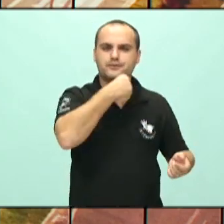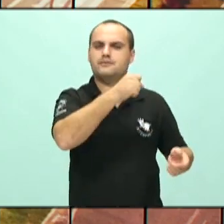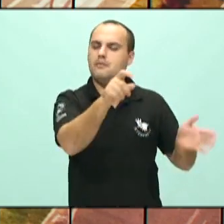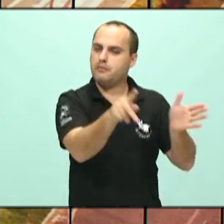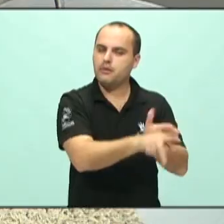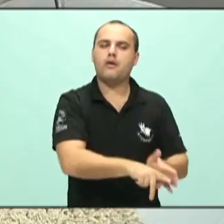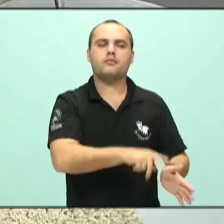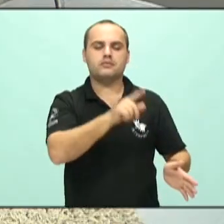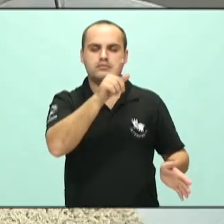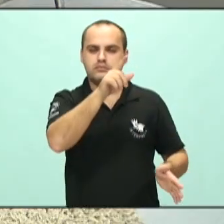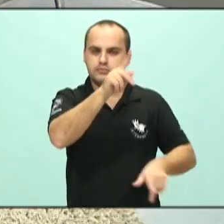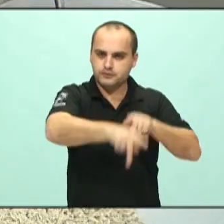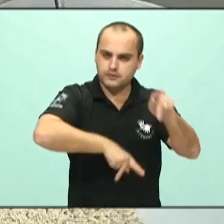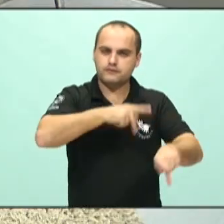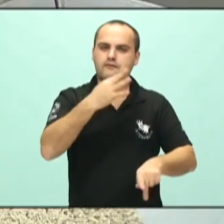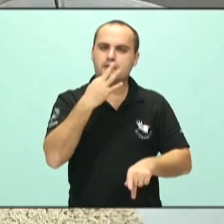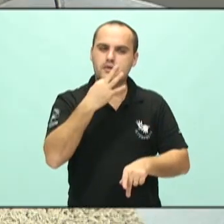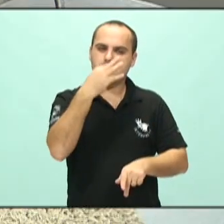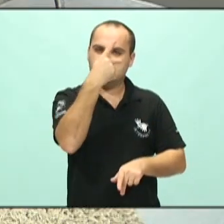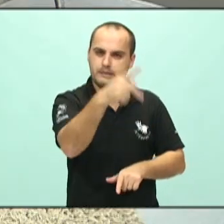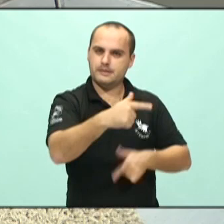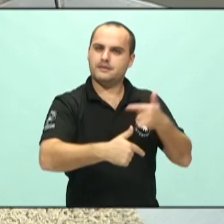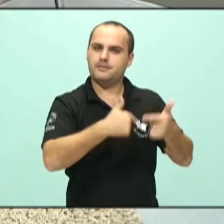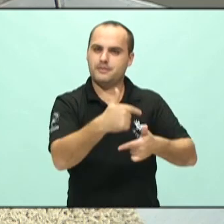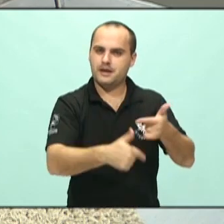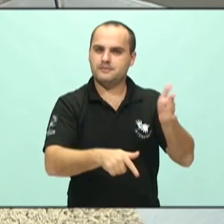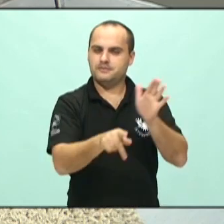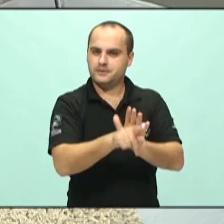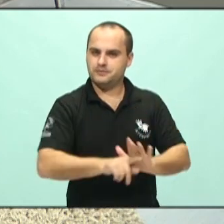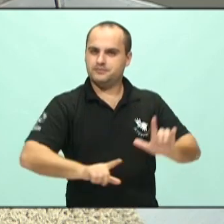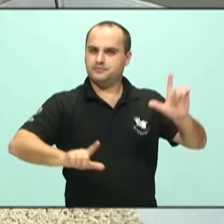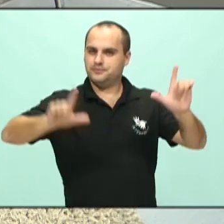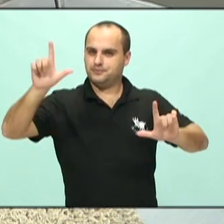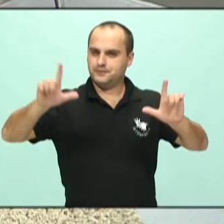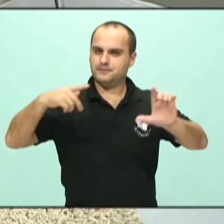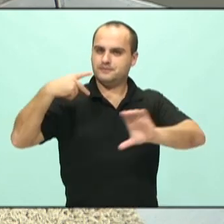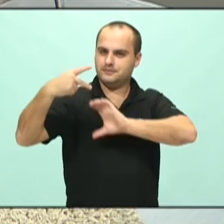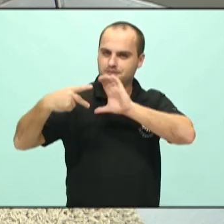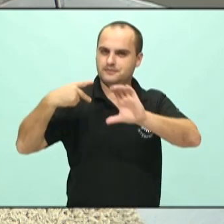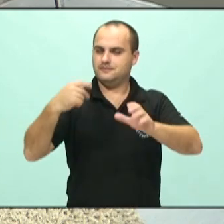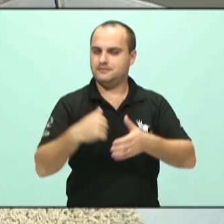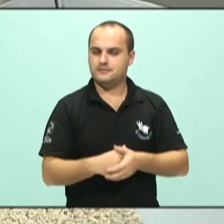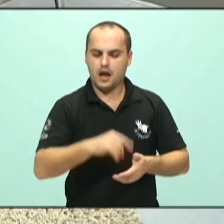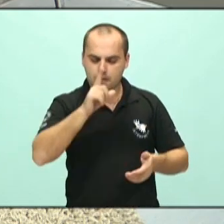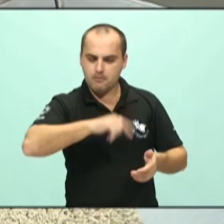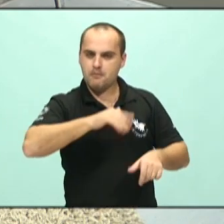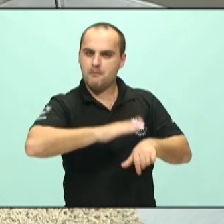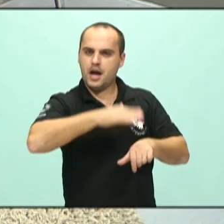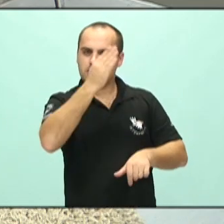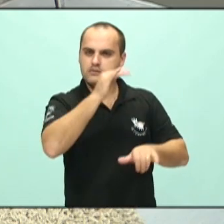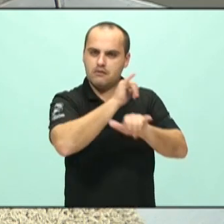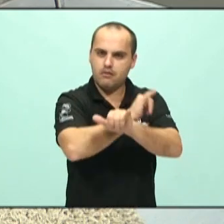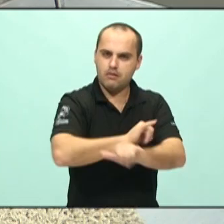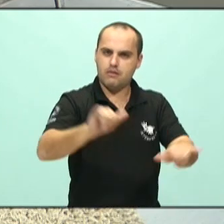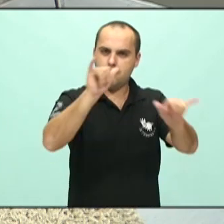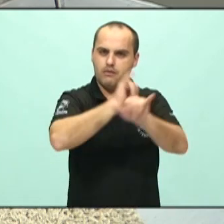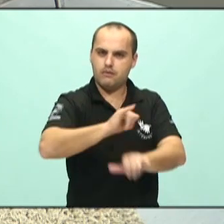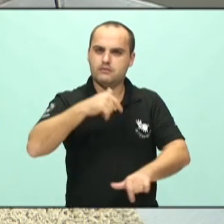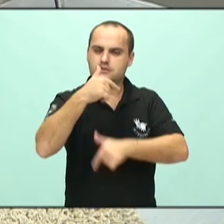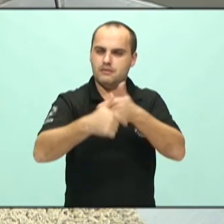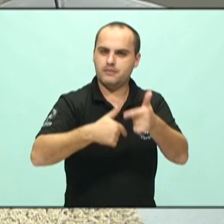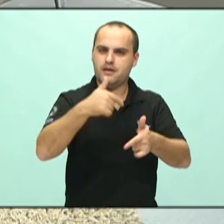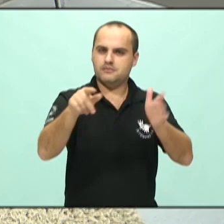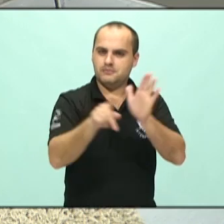dando conhecimento à população através da TV Câmara, que é mais um canal de divulgação do trabalho dos nossos